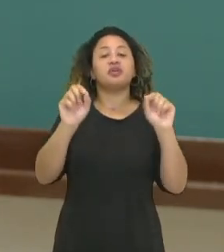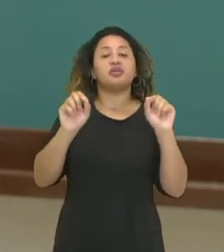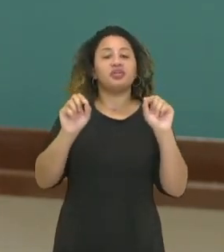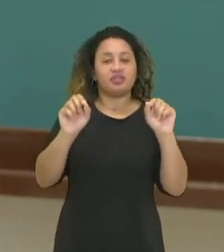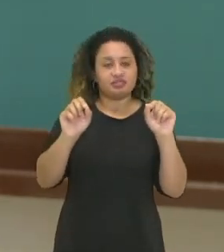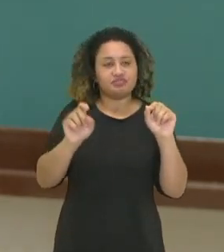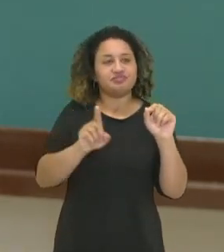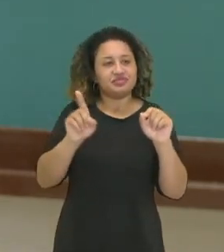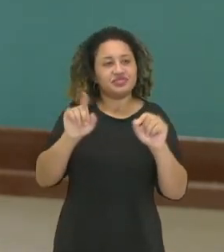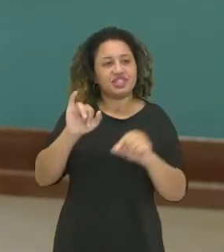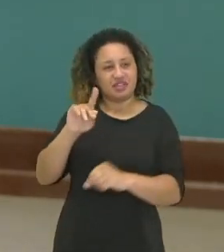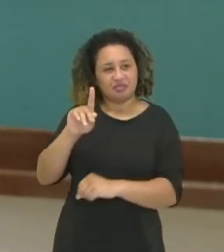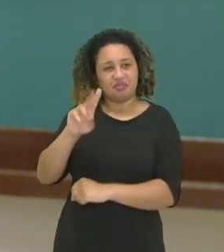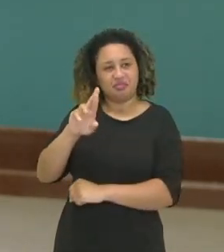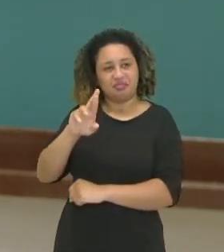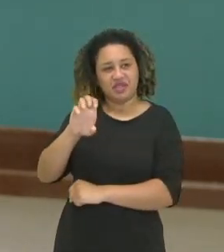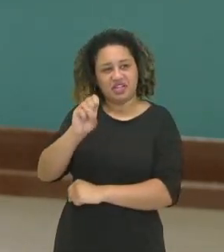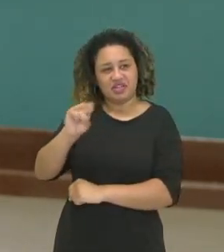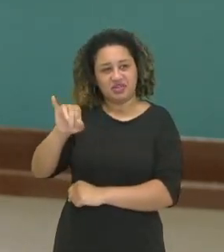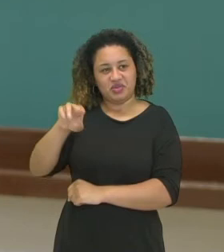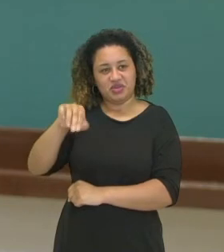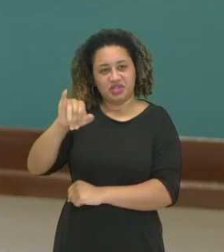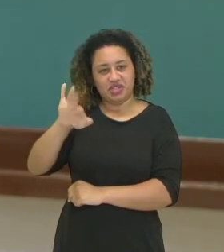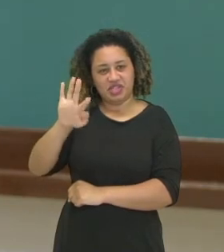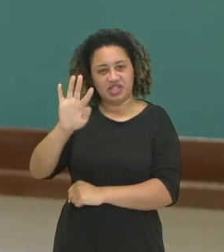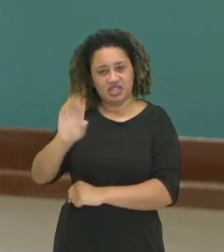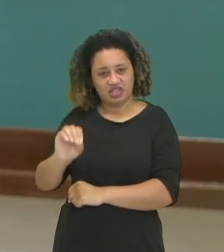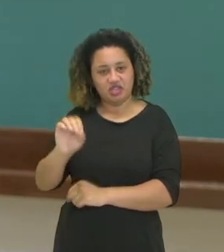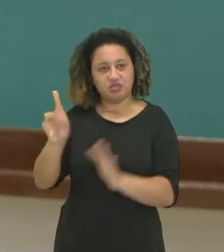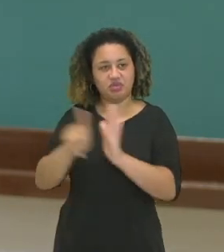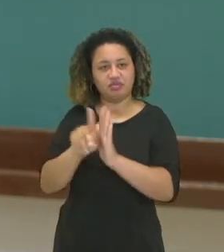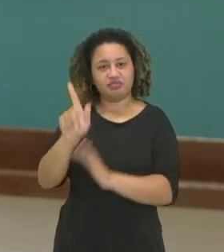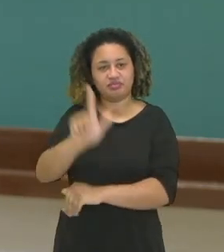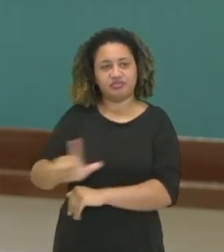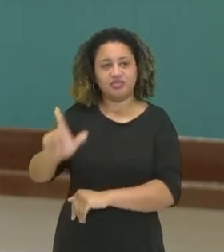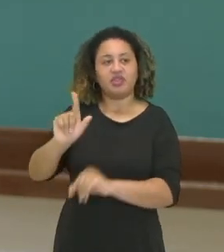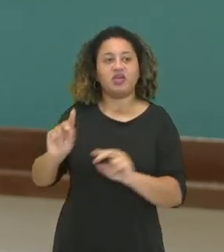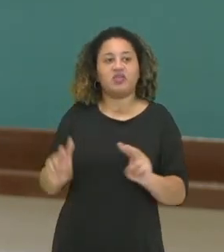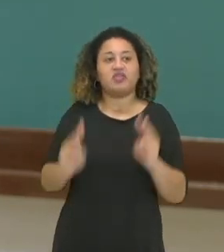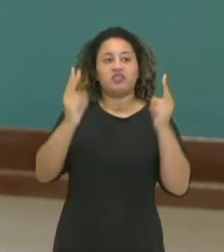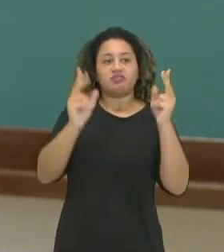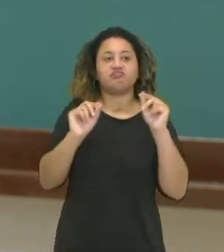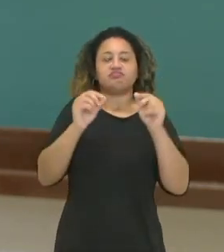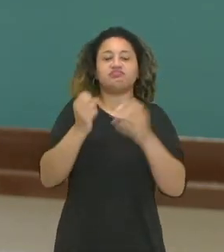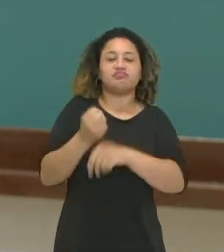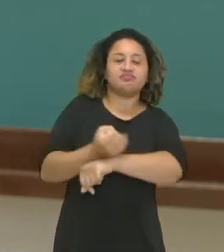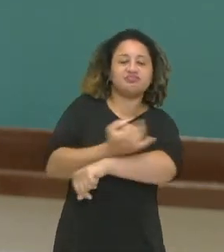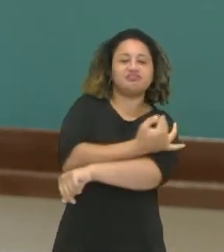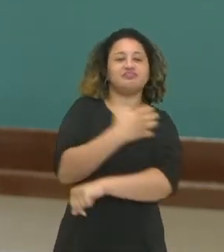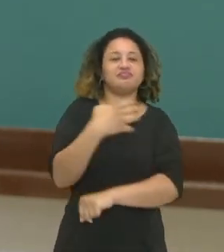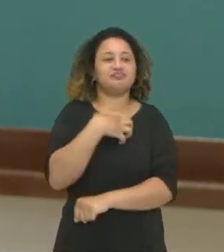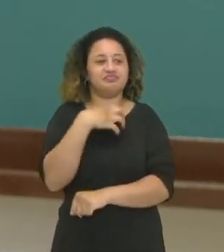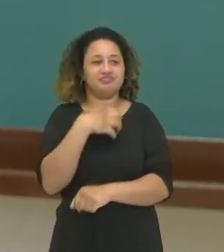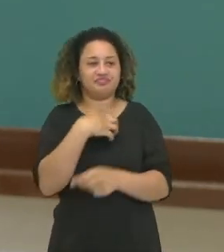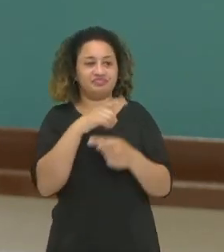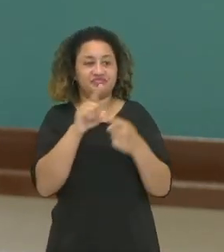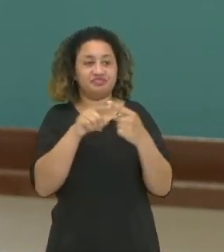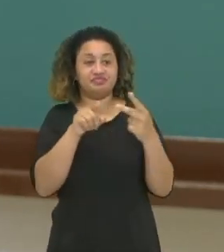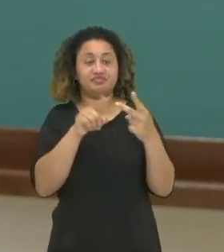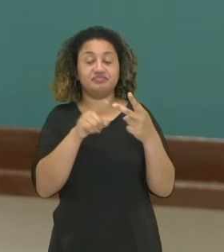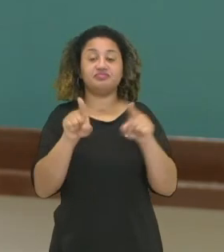esse impressionismo literário, então, valorizava as emoções e sensações,